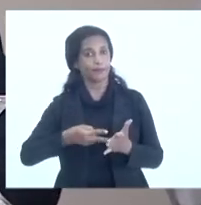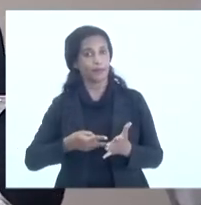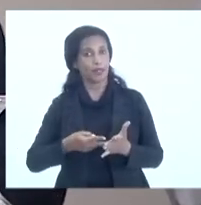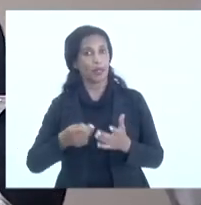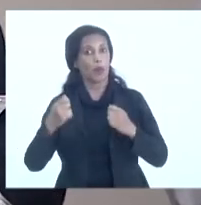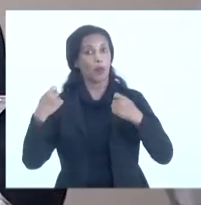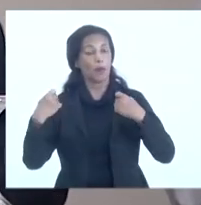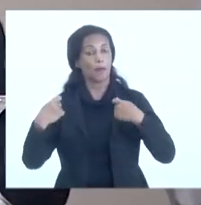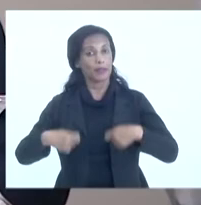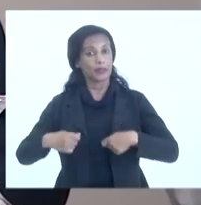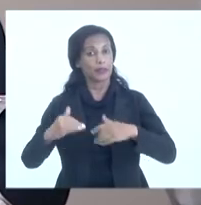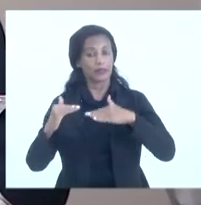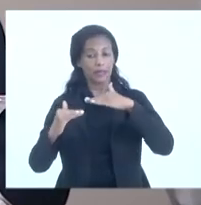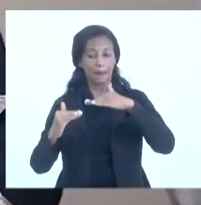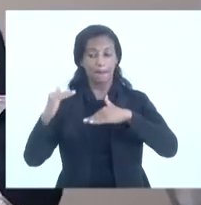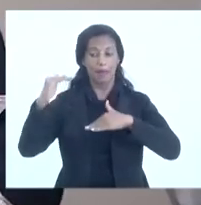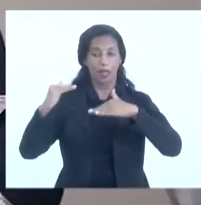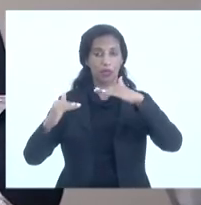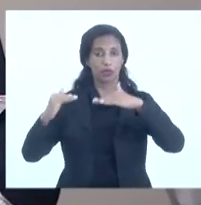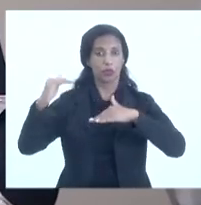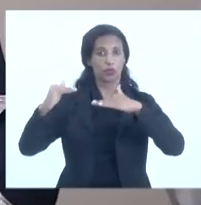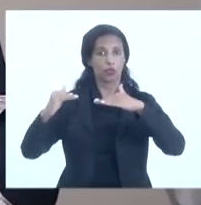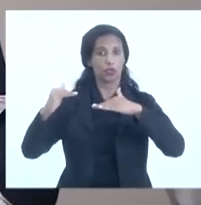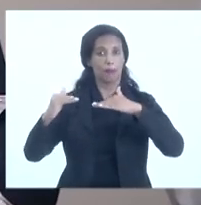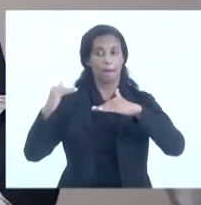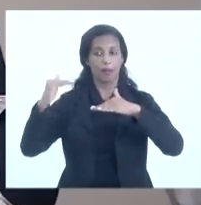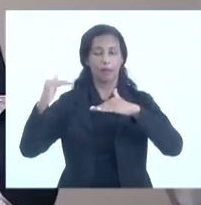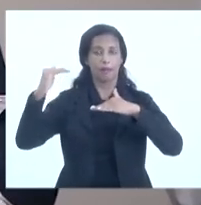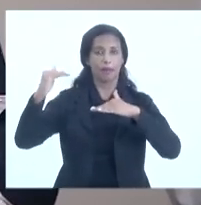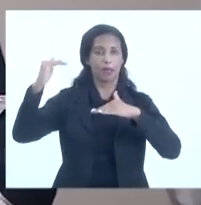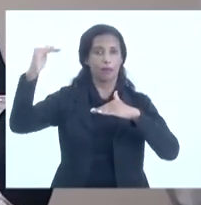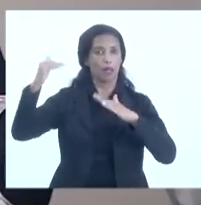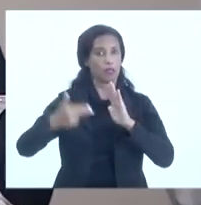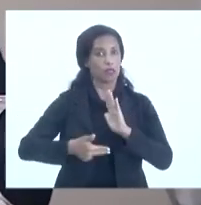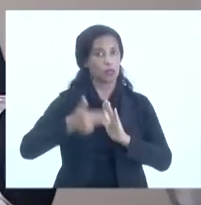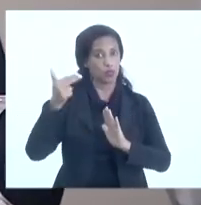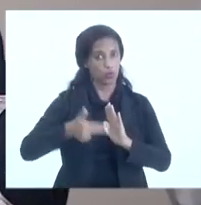média, alta complexidade, cirurgias e também cirurgias eletivas.